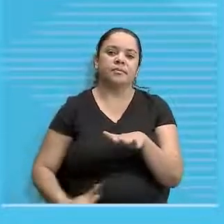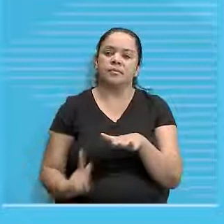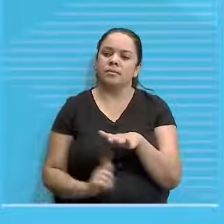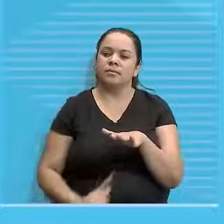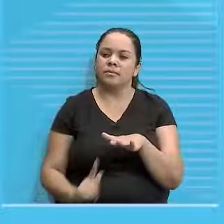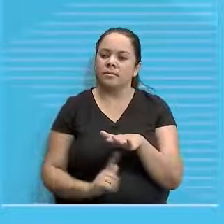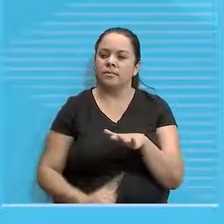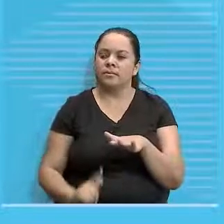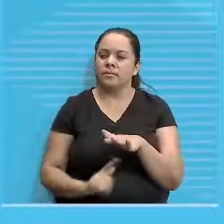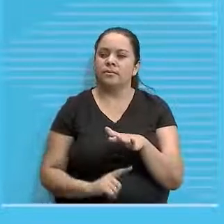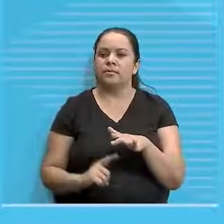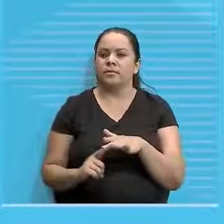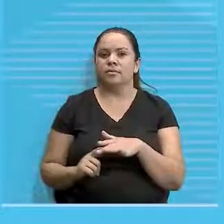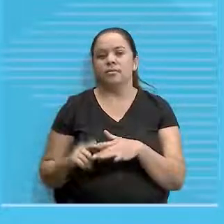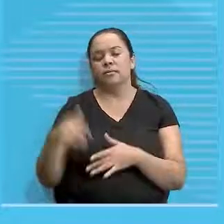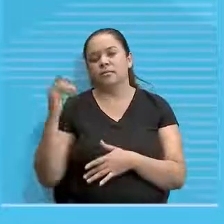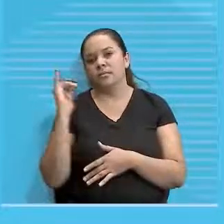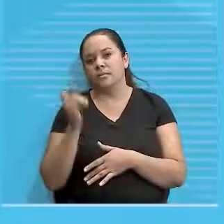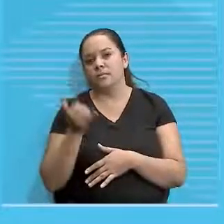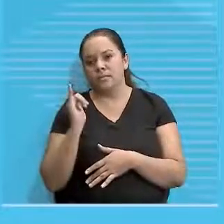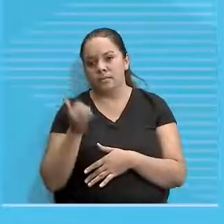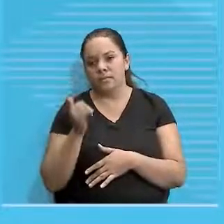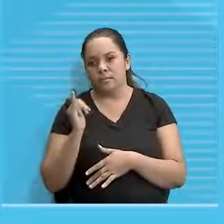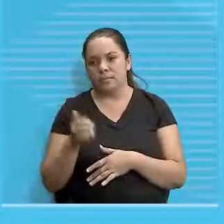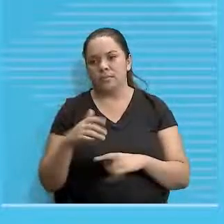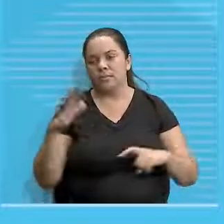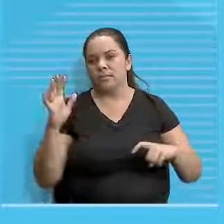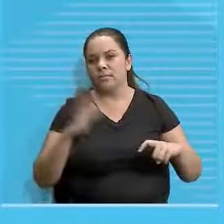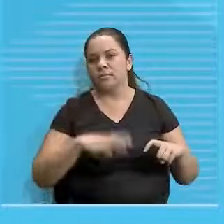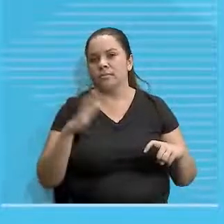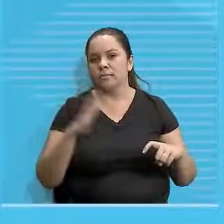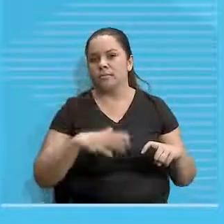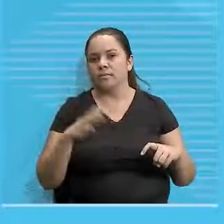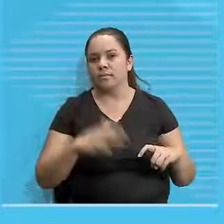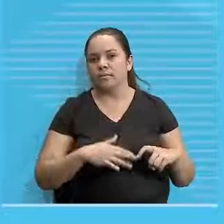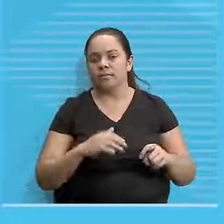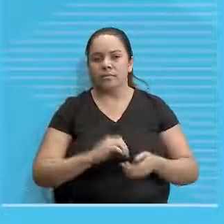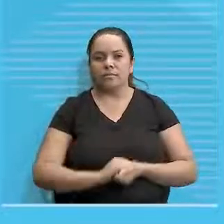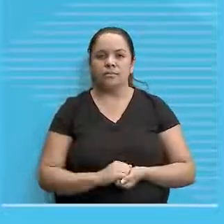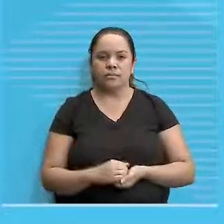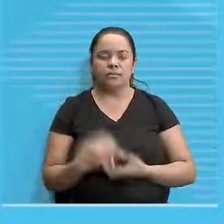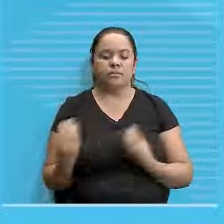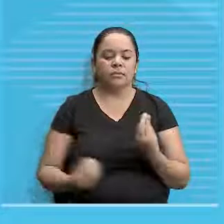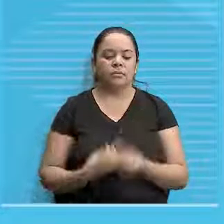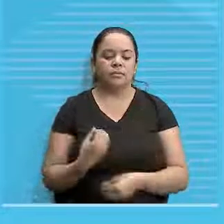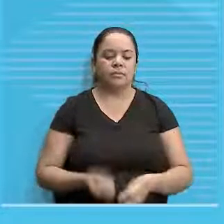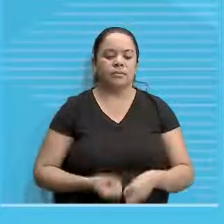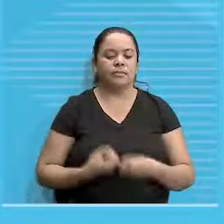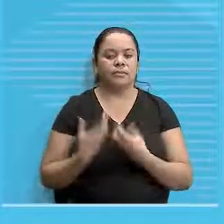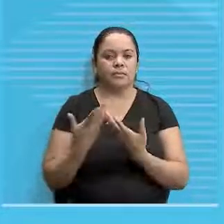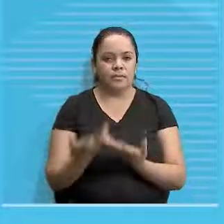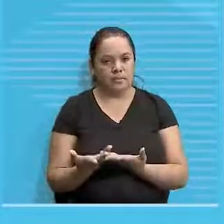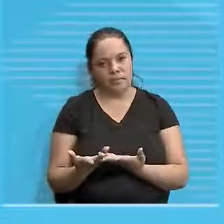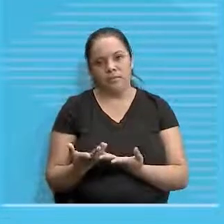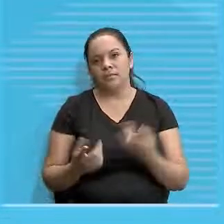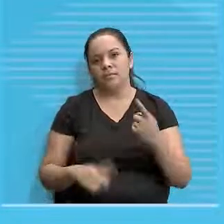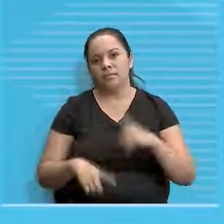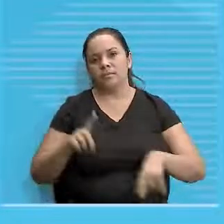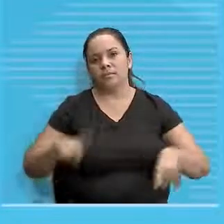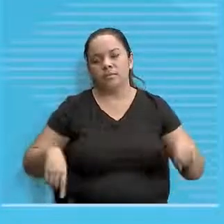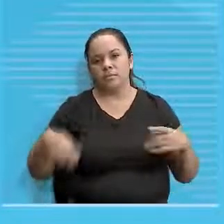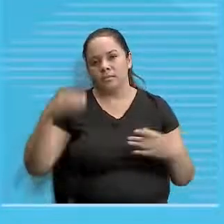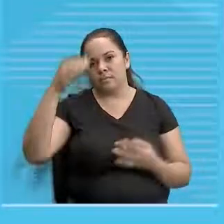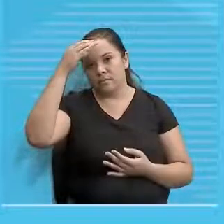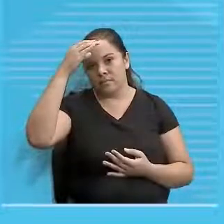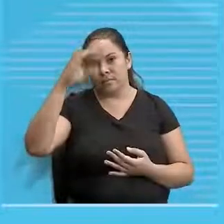as lendas, a gente compartilha a forma de se expressar, os artefatos